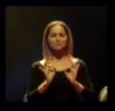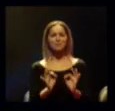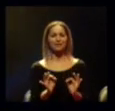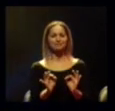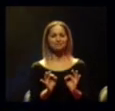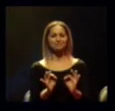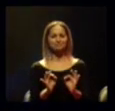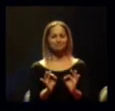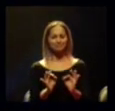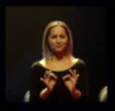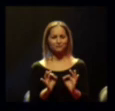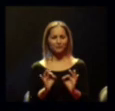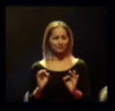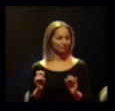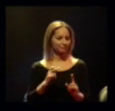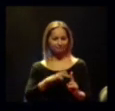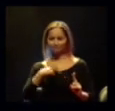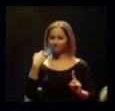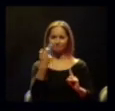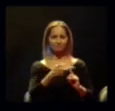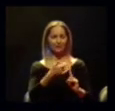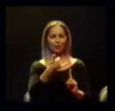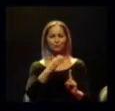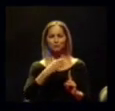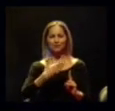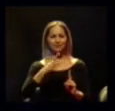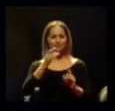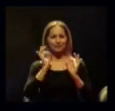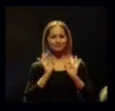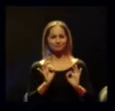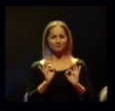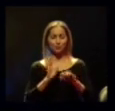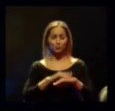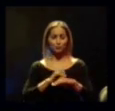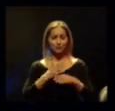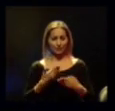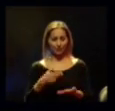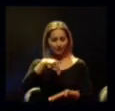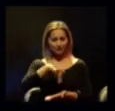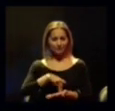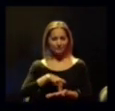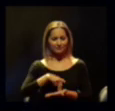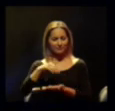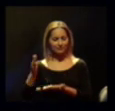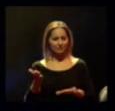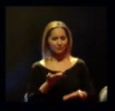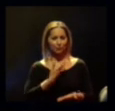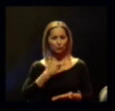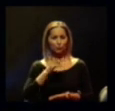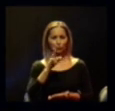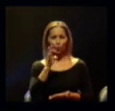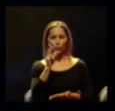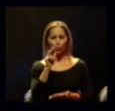preparadíssima para um grande 2016. E para isso vamos receber neste palco o Dr. Hugo